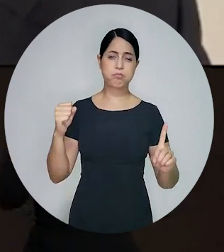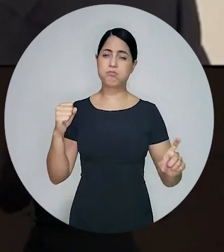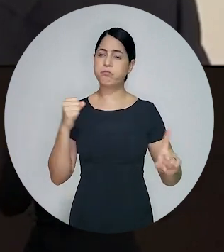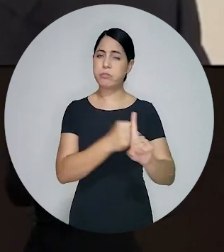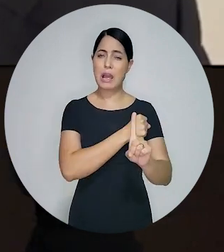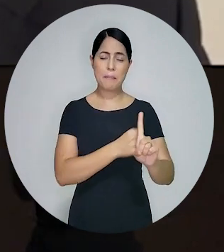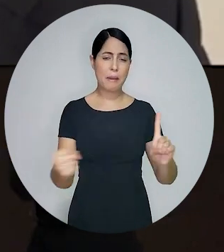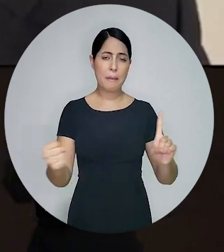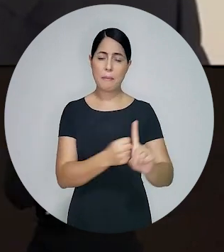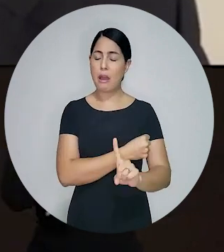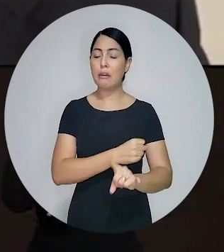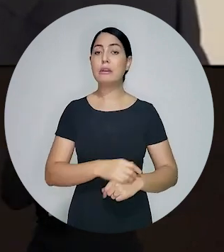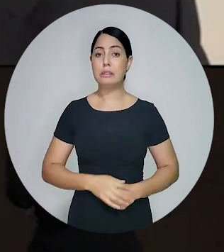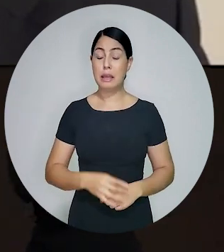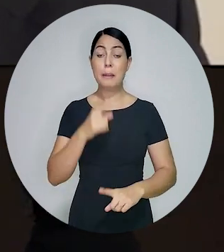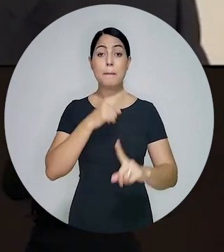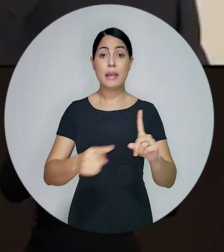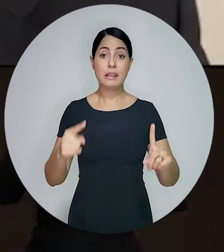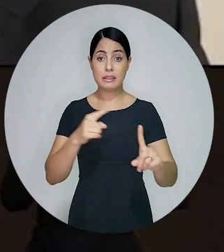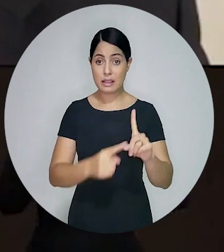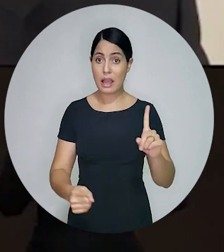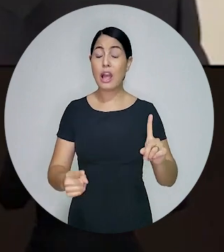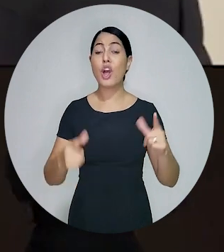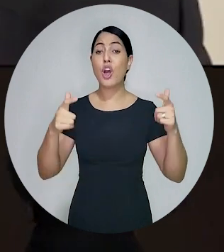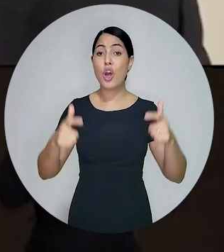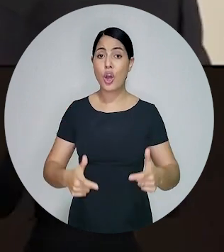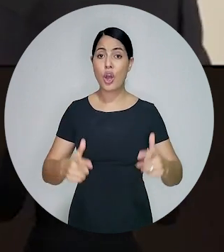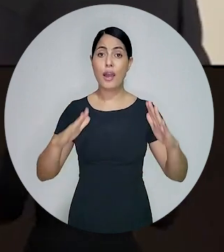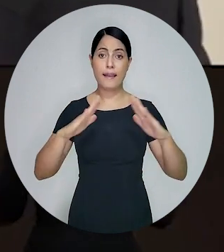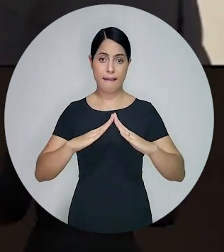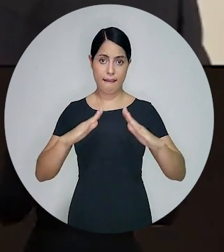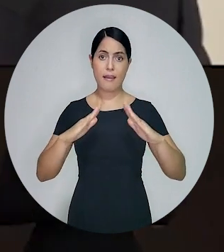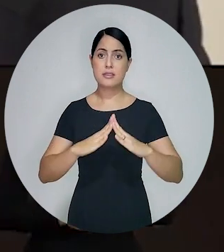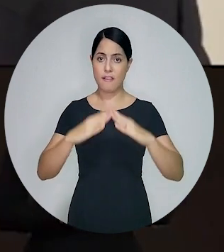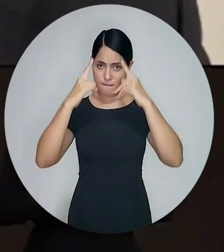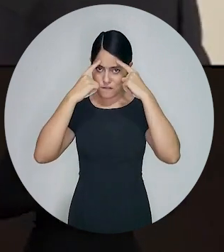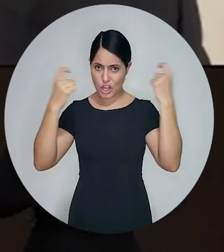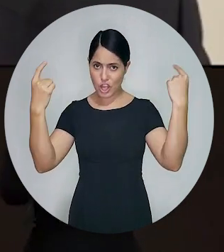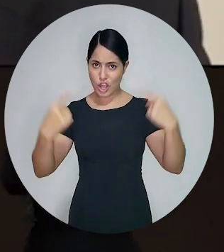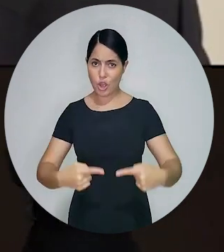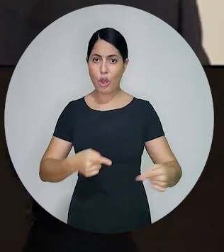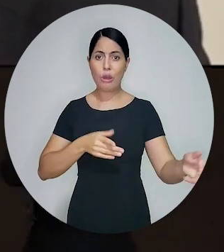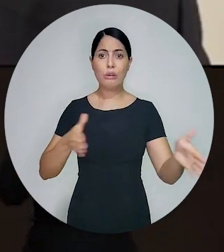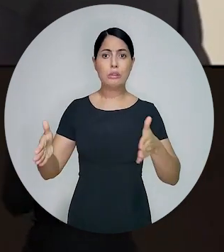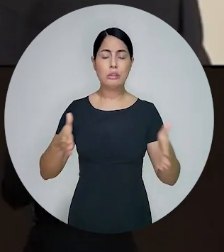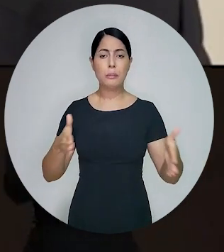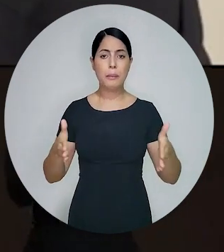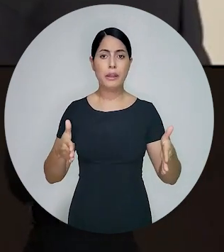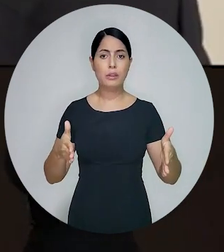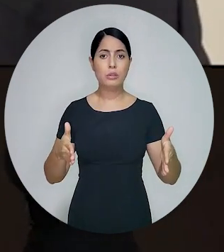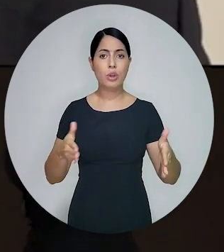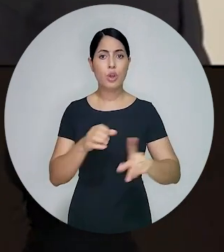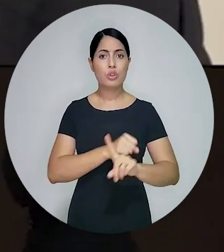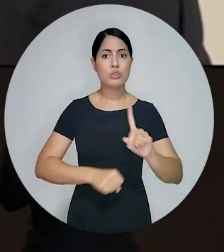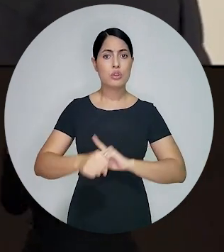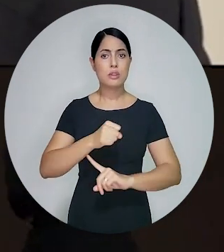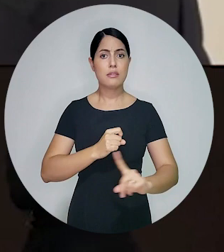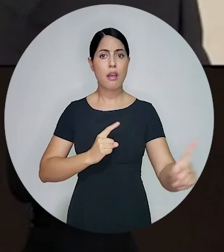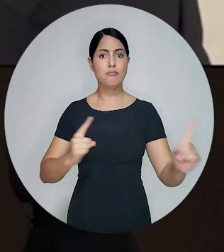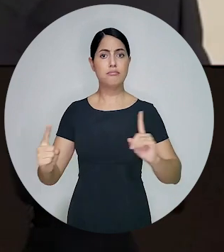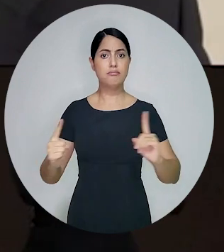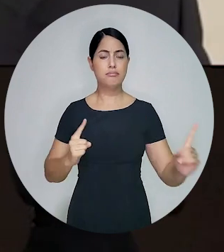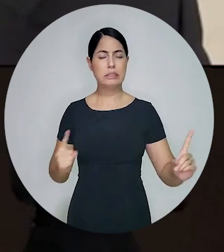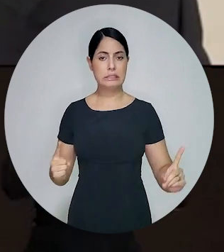agredidas fisicamente na pandemia. Metade dessas violências foram cometidas dentro de casa, durante